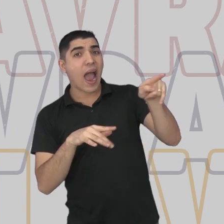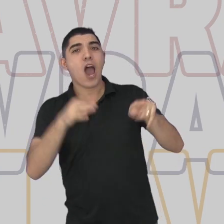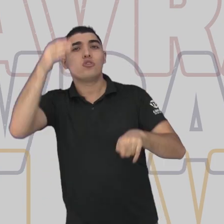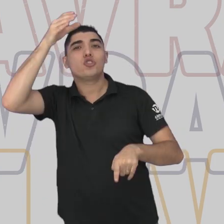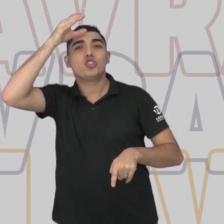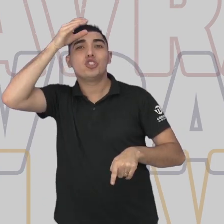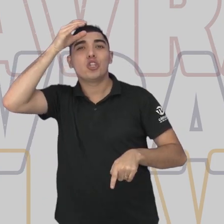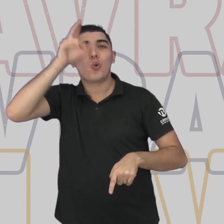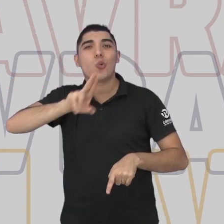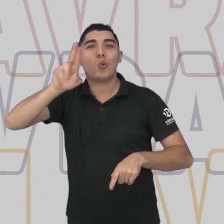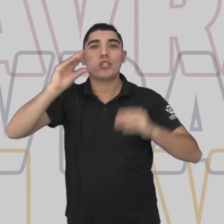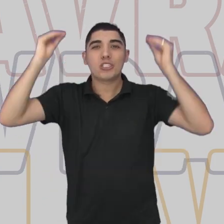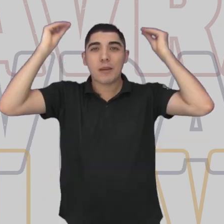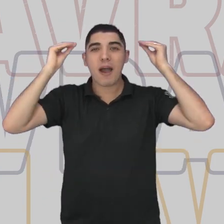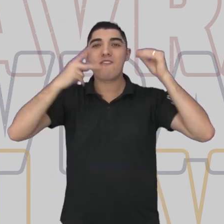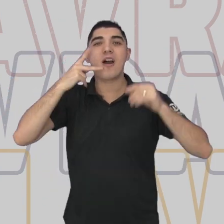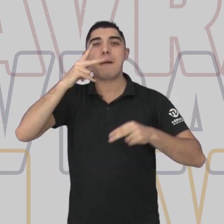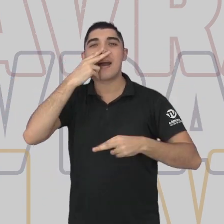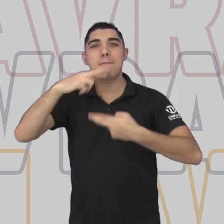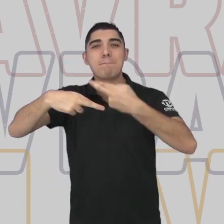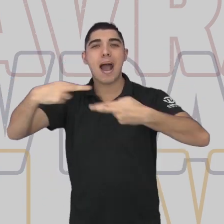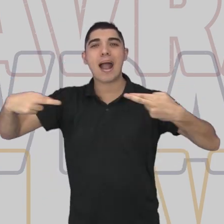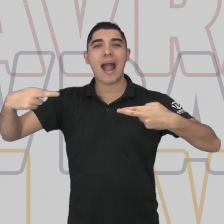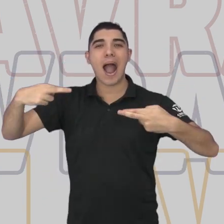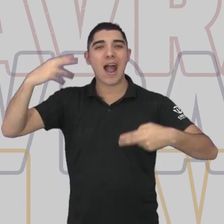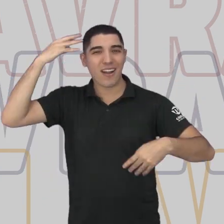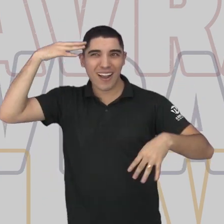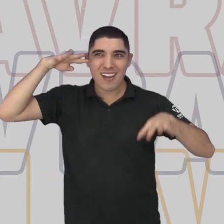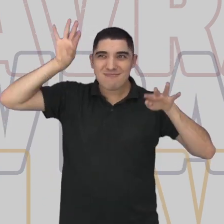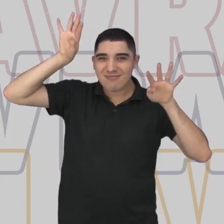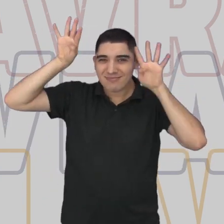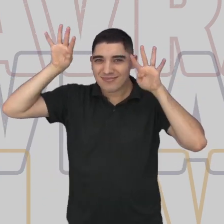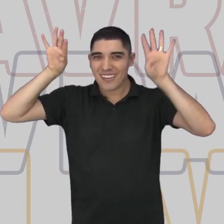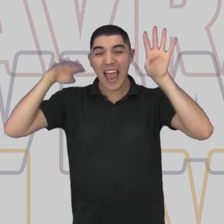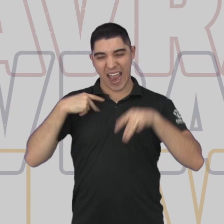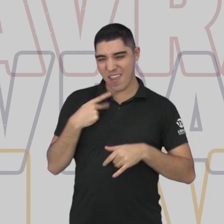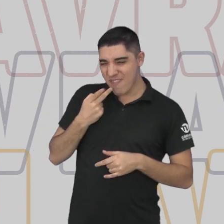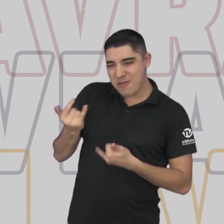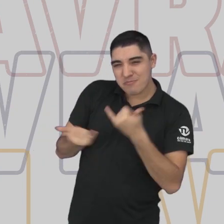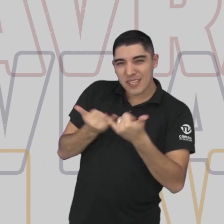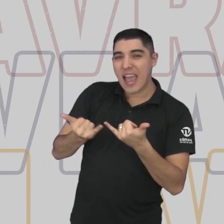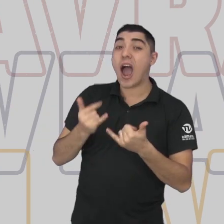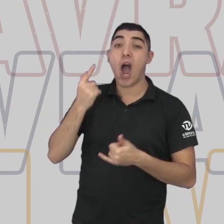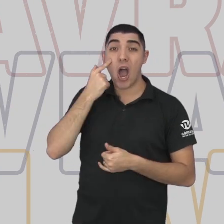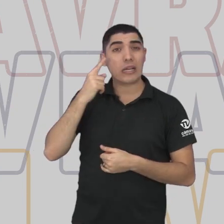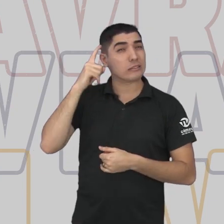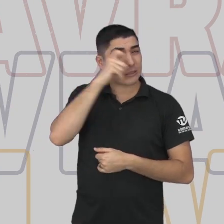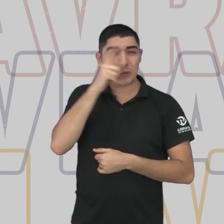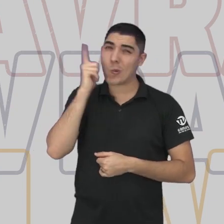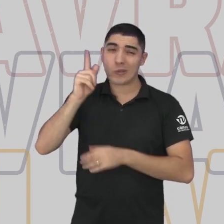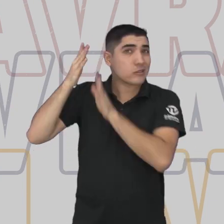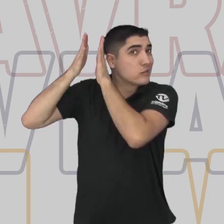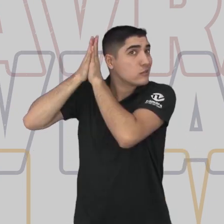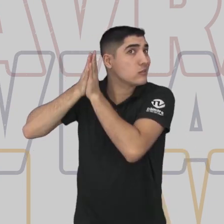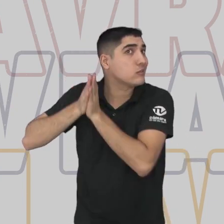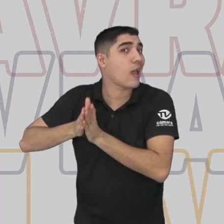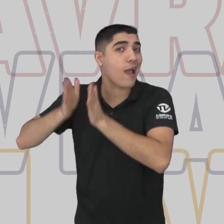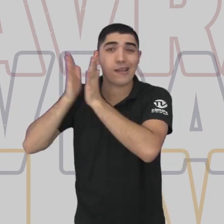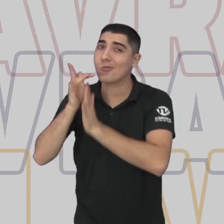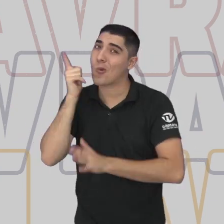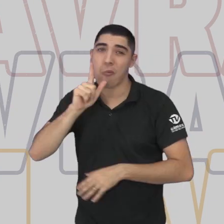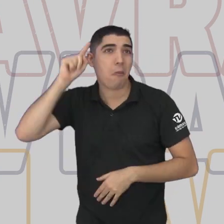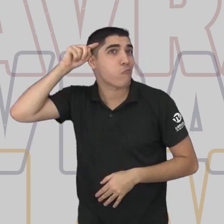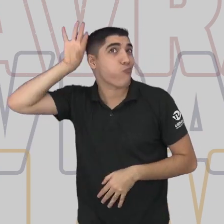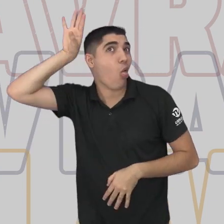tio do chapéu, e aí eles me chamam de tio miojo, né, por causa do cabelo, tudo, aí eu fico brincando com eles, né, que é difícil fazer chapinha,